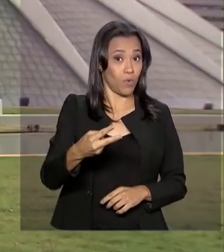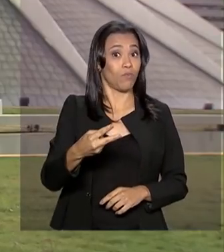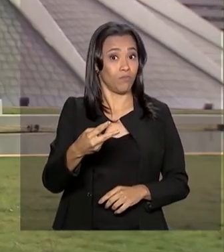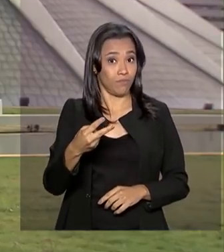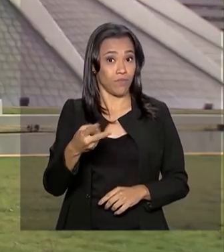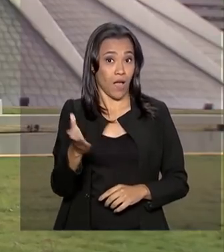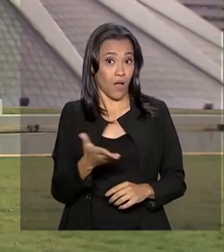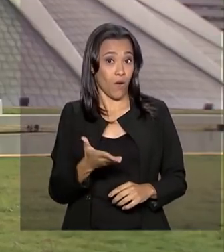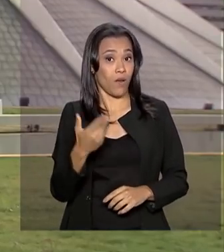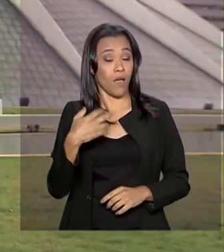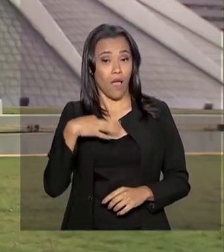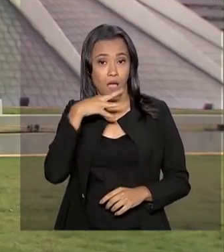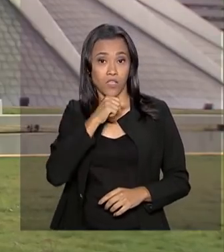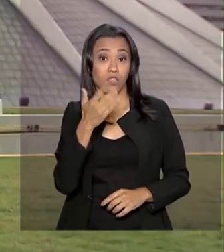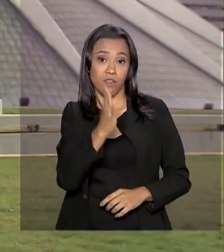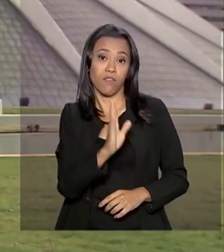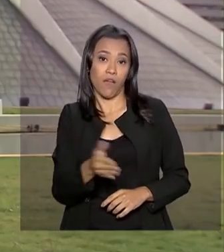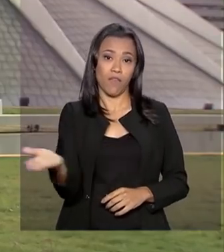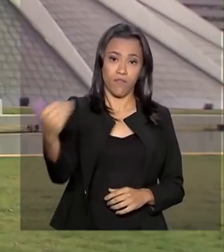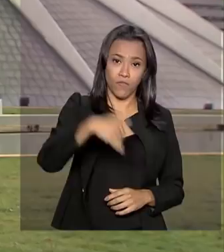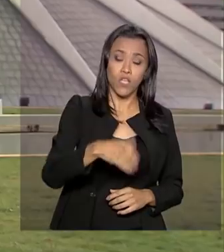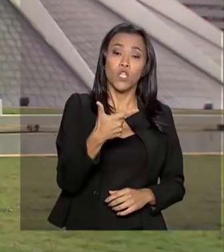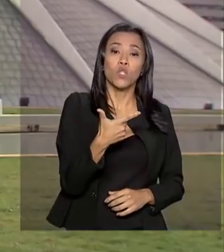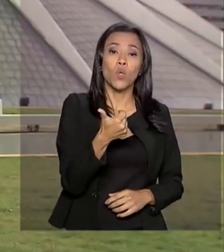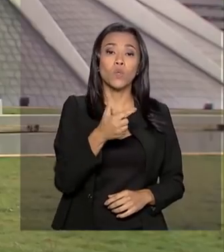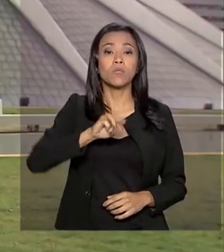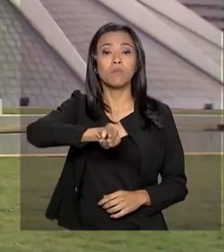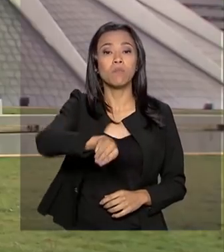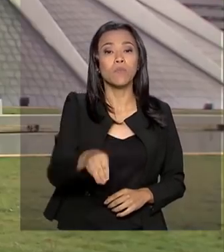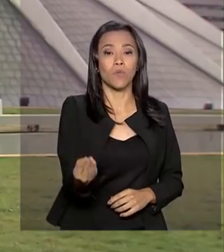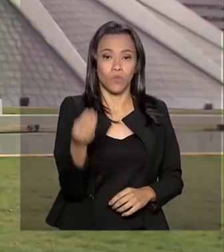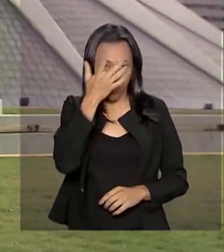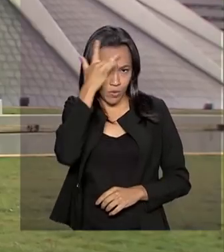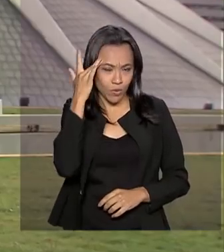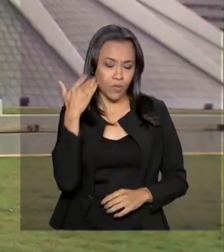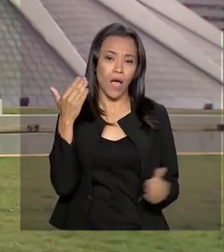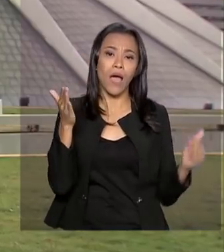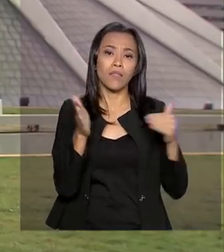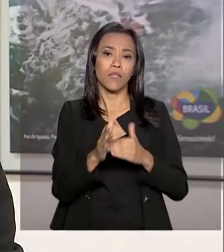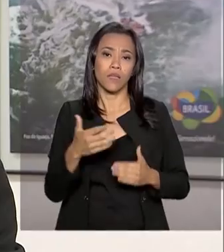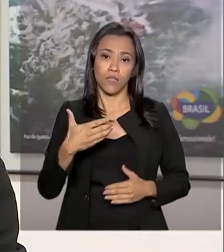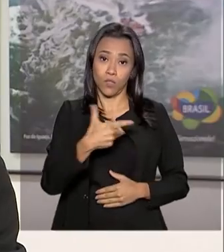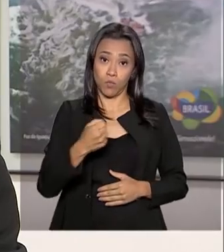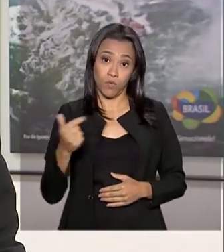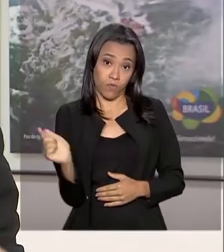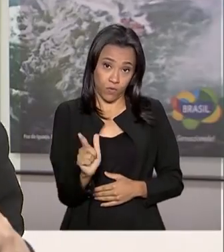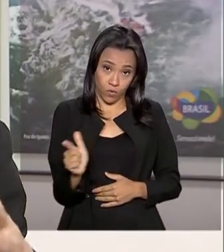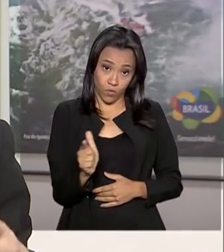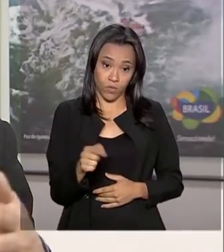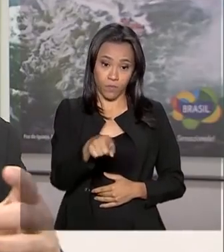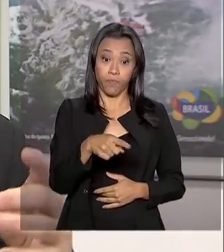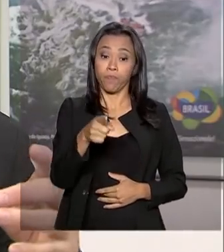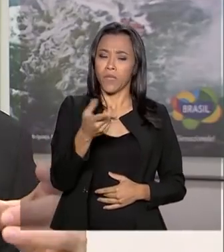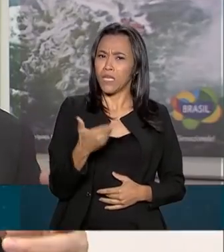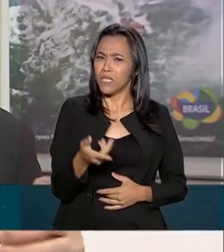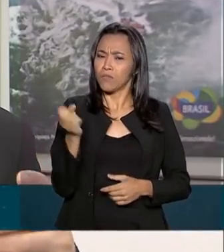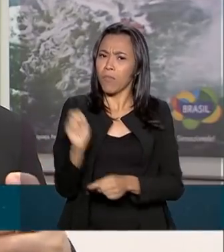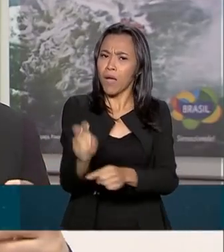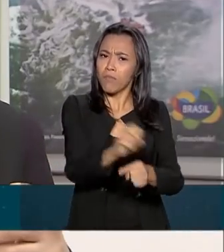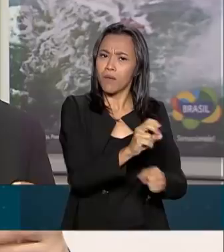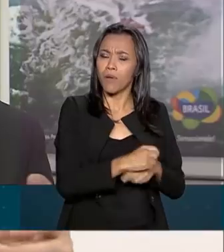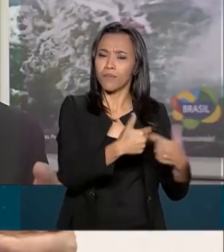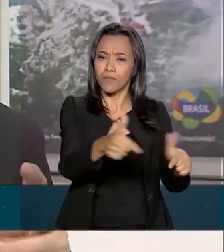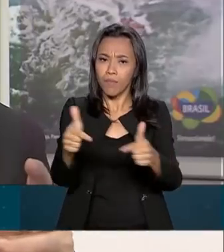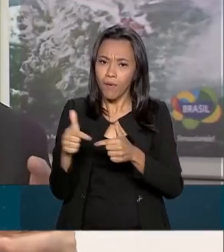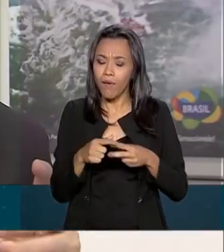inicial. Agora são esperados 12 milhões de turistas até 2022. Gera emprego, gera